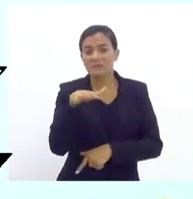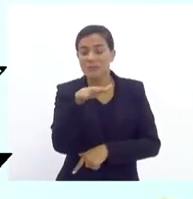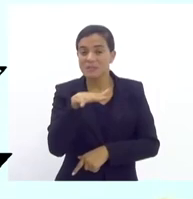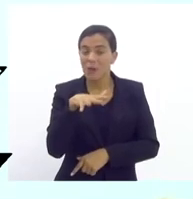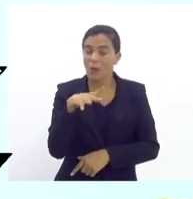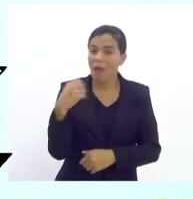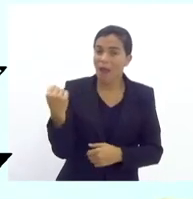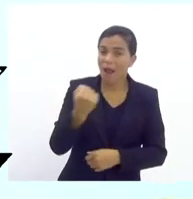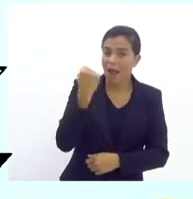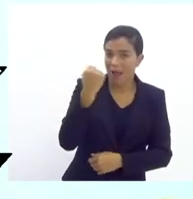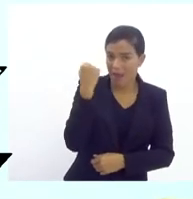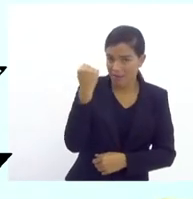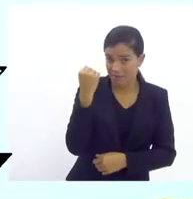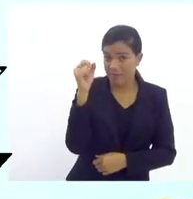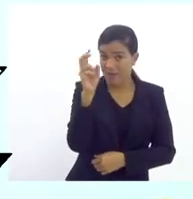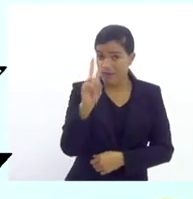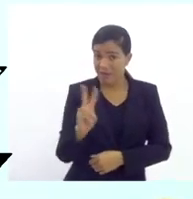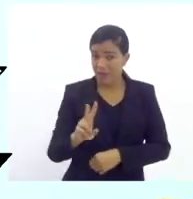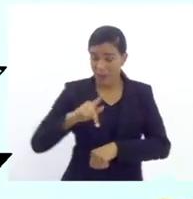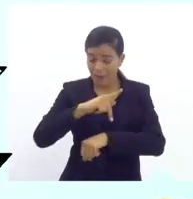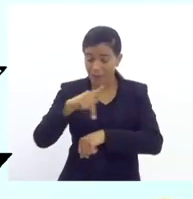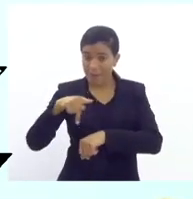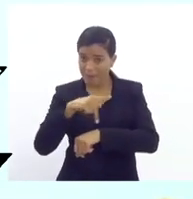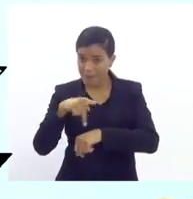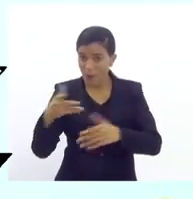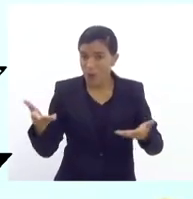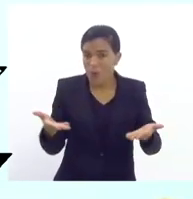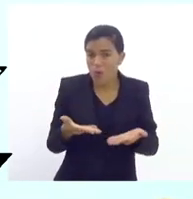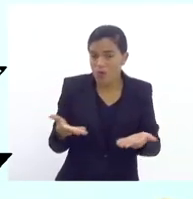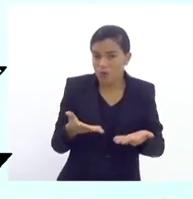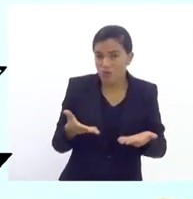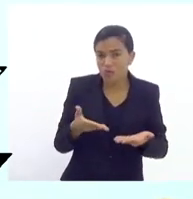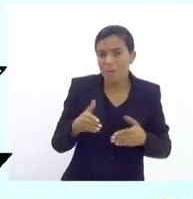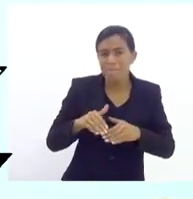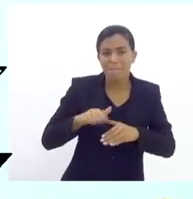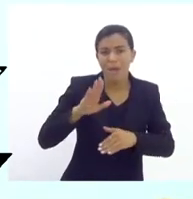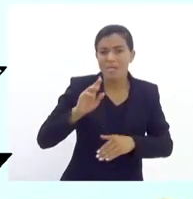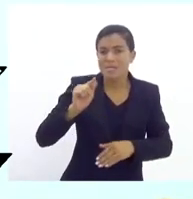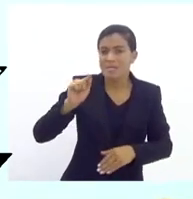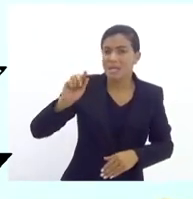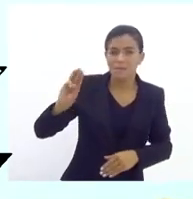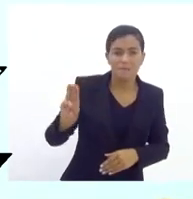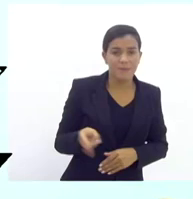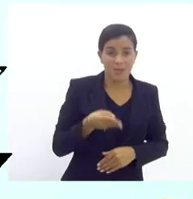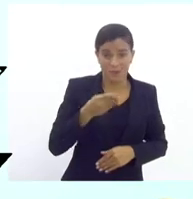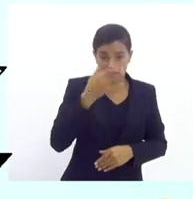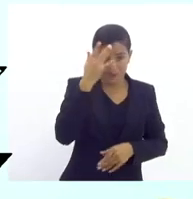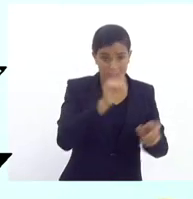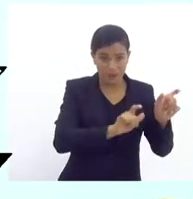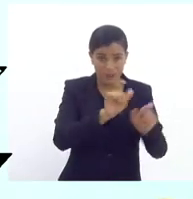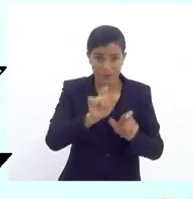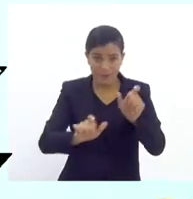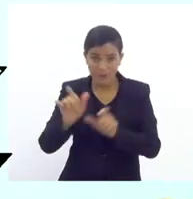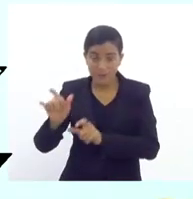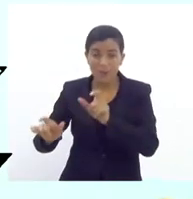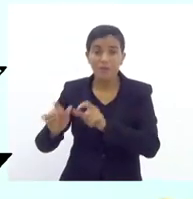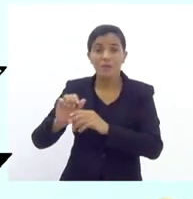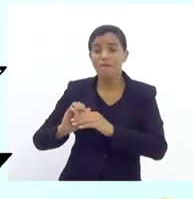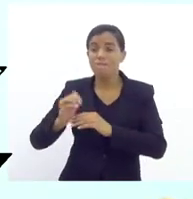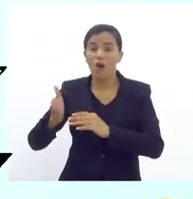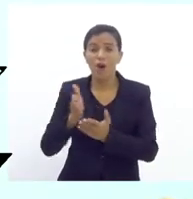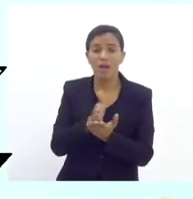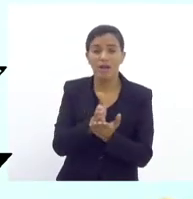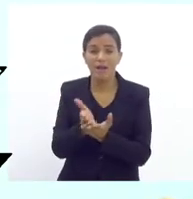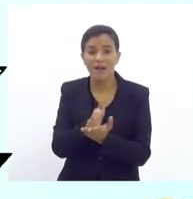a Venezuela é um país onde hoje mas de sete milhões dos seus cidadãos cidadãos tão fora das